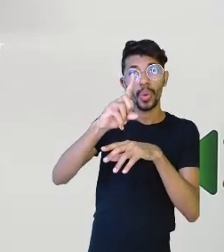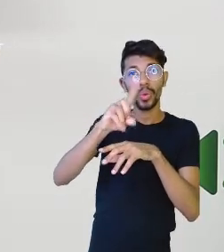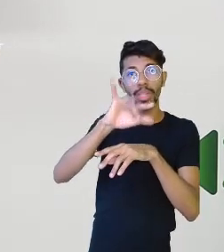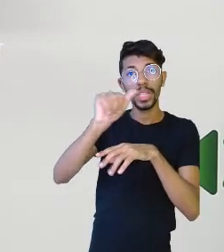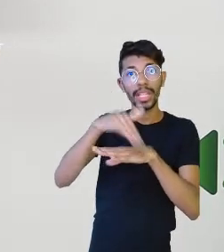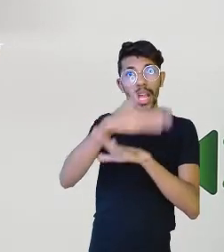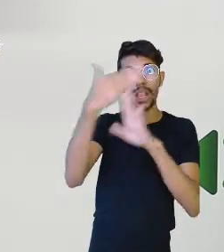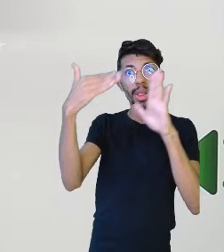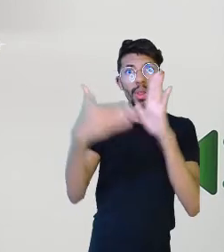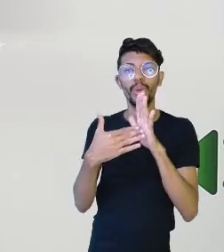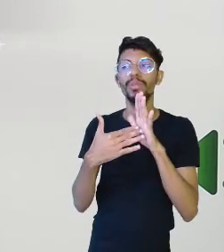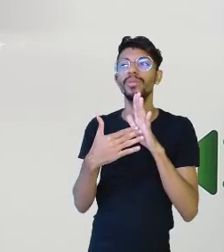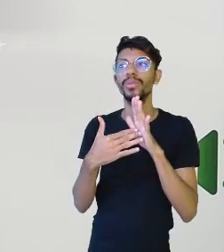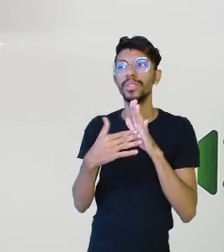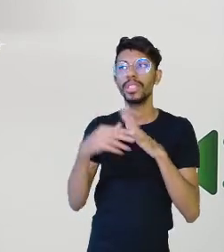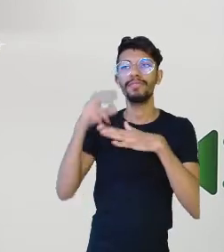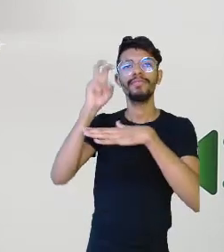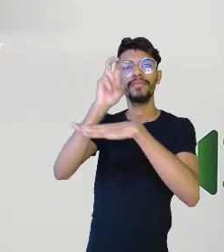percorreu